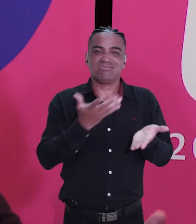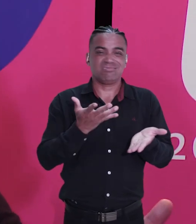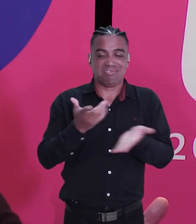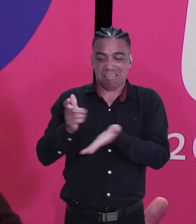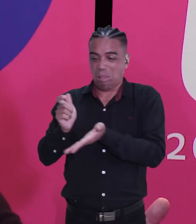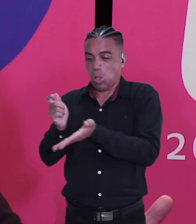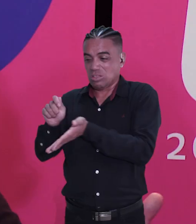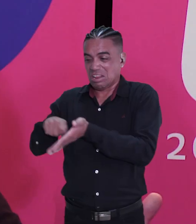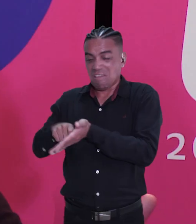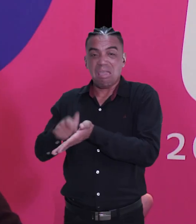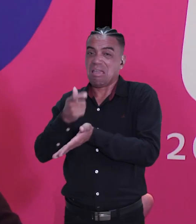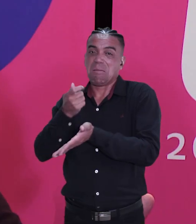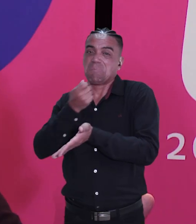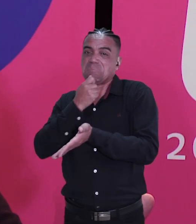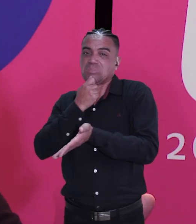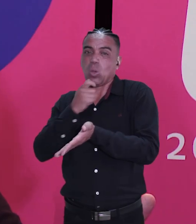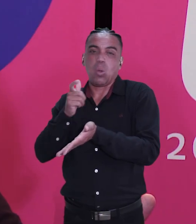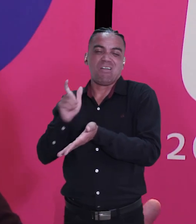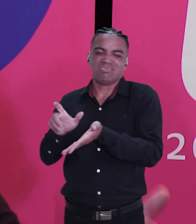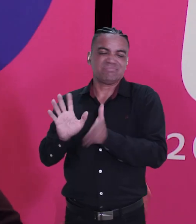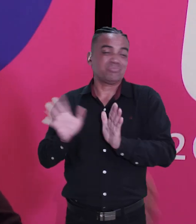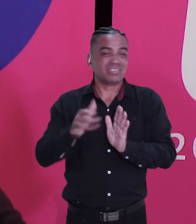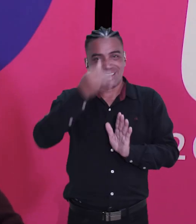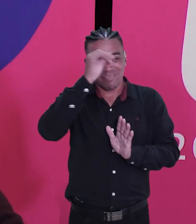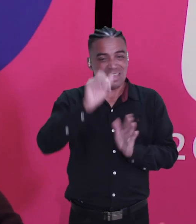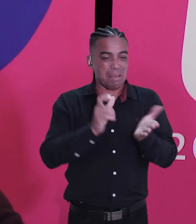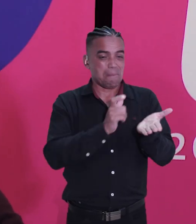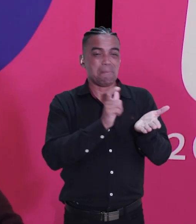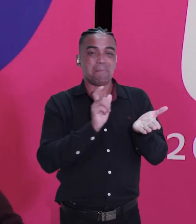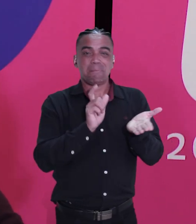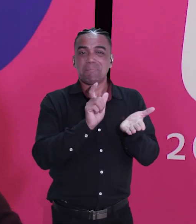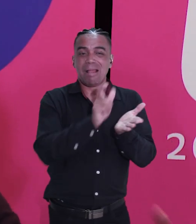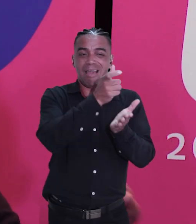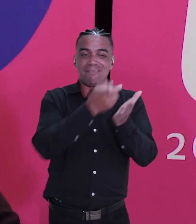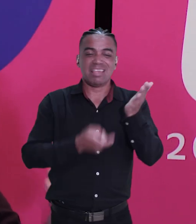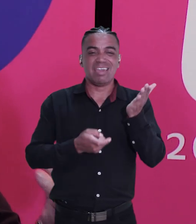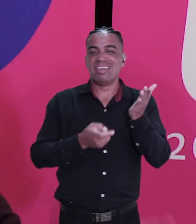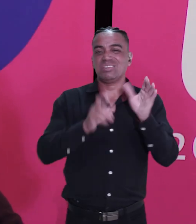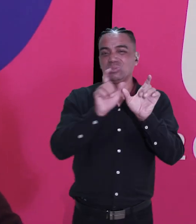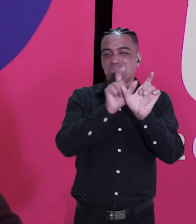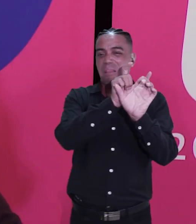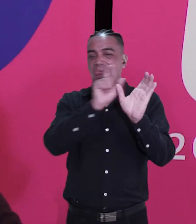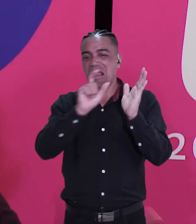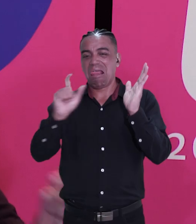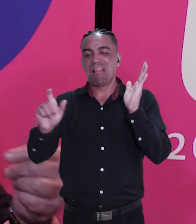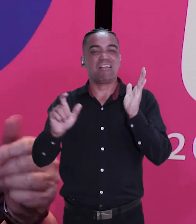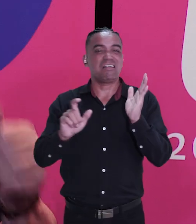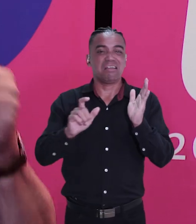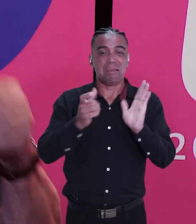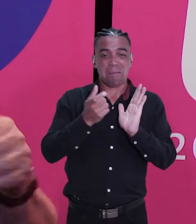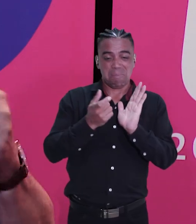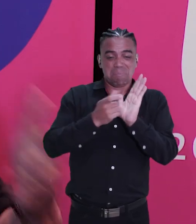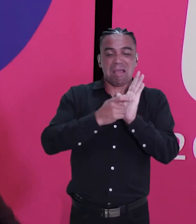tenho muito, muito cuidado ao escrever, né, de evitar palavras desnecessárias, evitar palavras longas demais, evitar